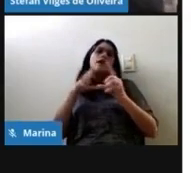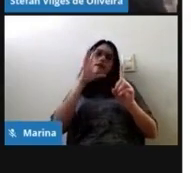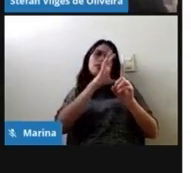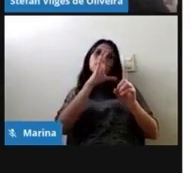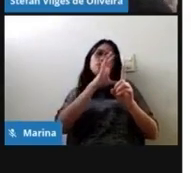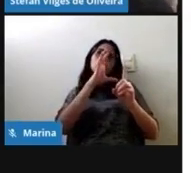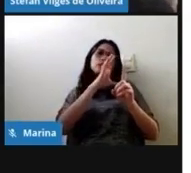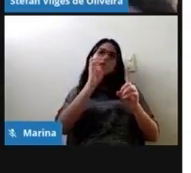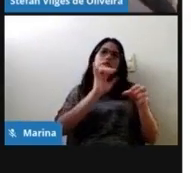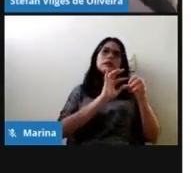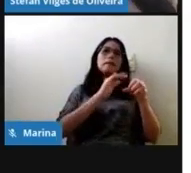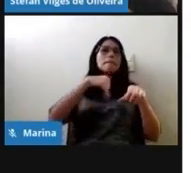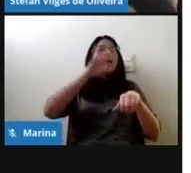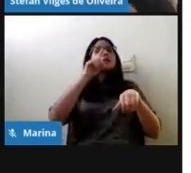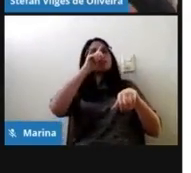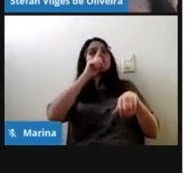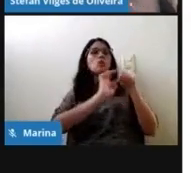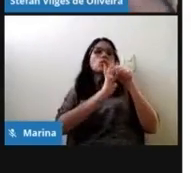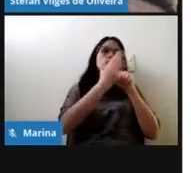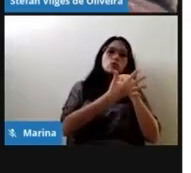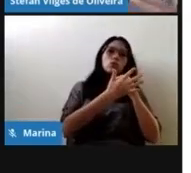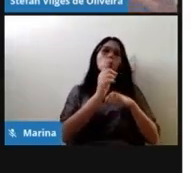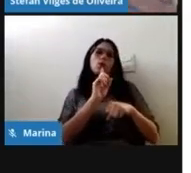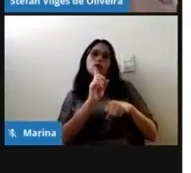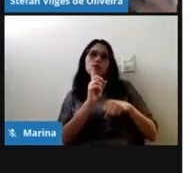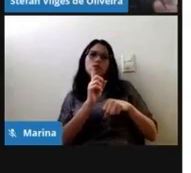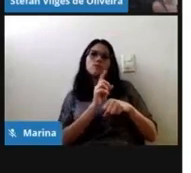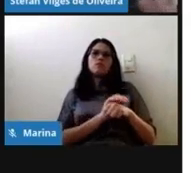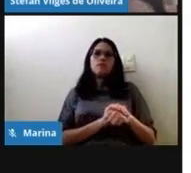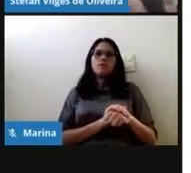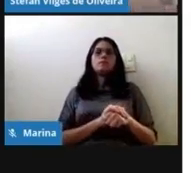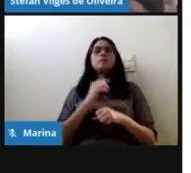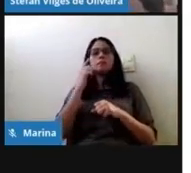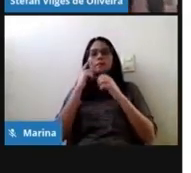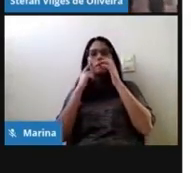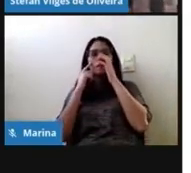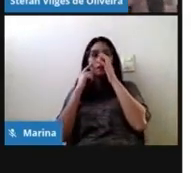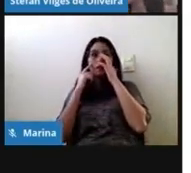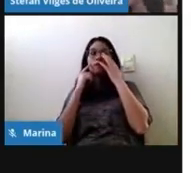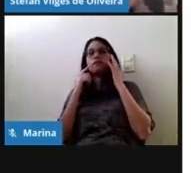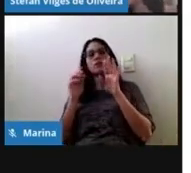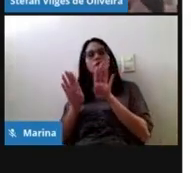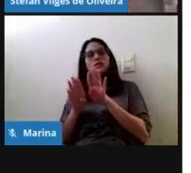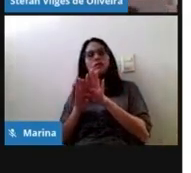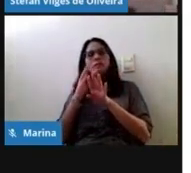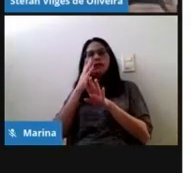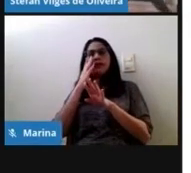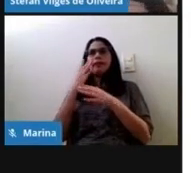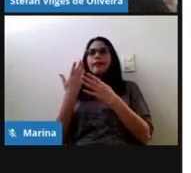para a Covid. Nós analisamos em outro cenário, em outra simulação, a vulnerabilidade